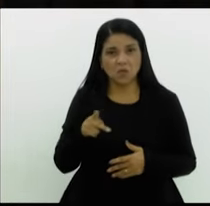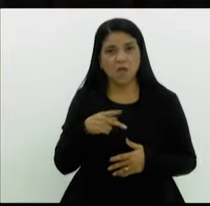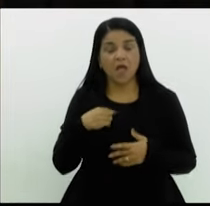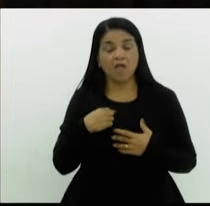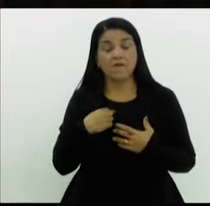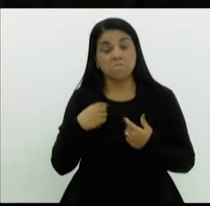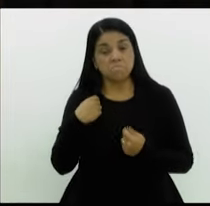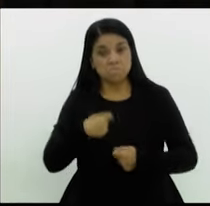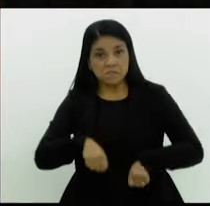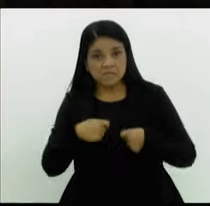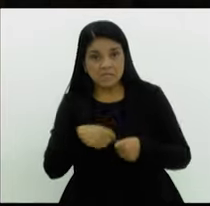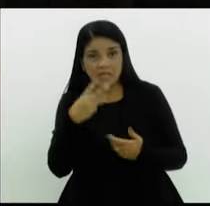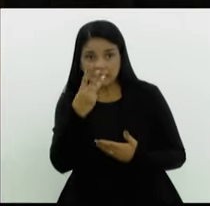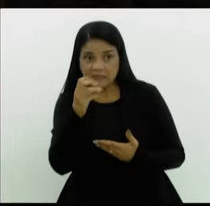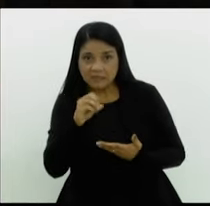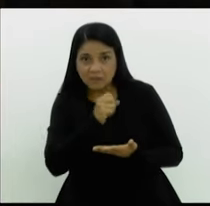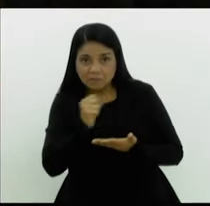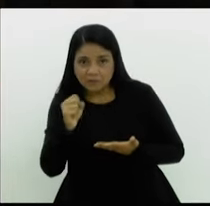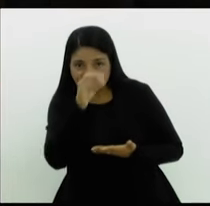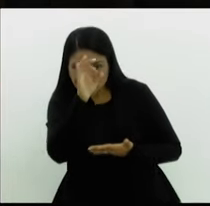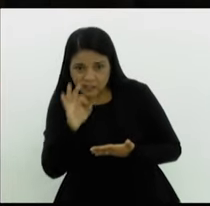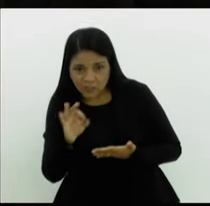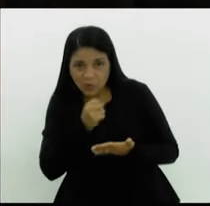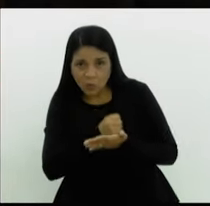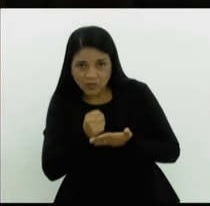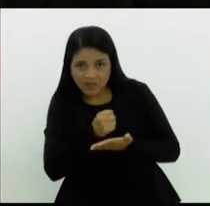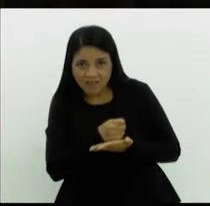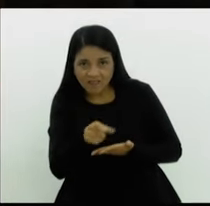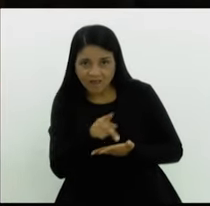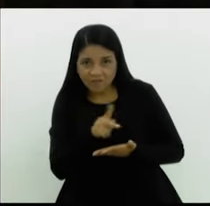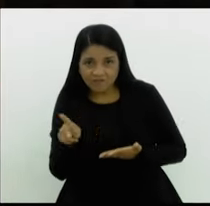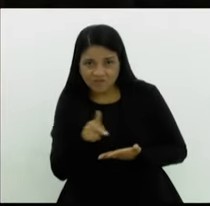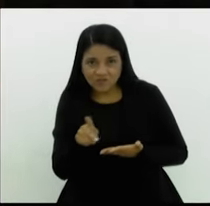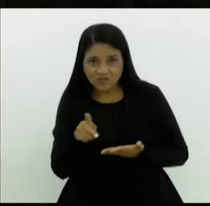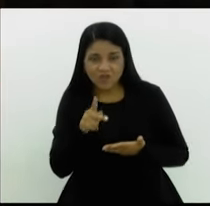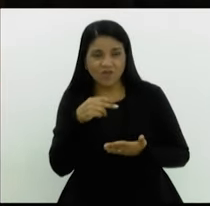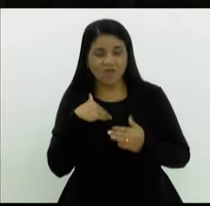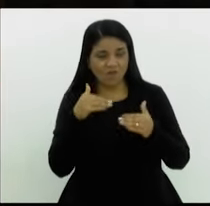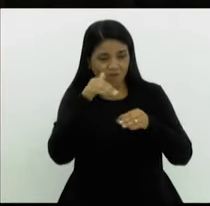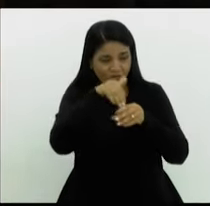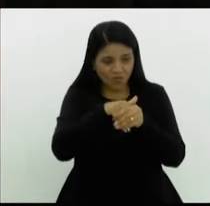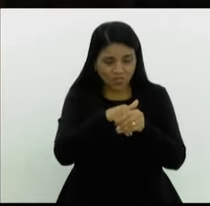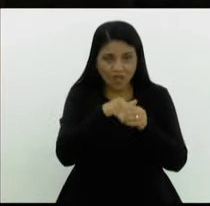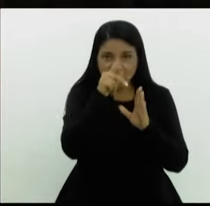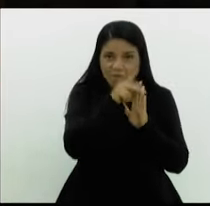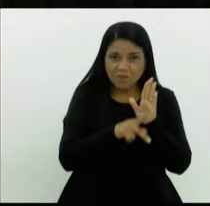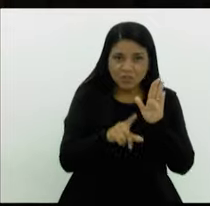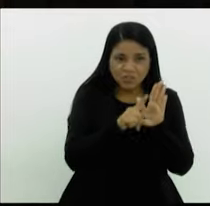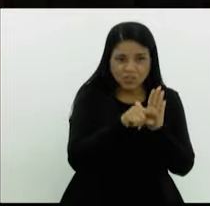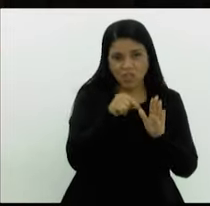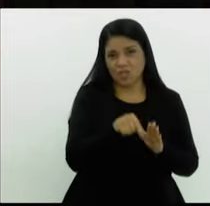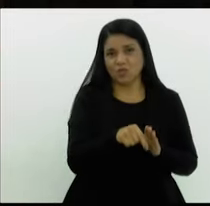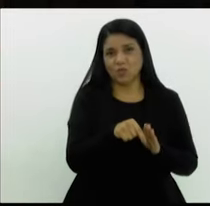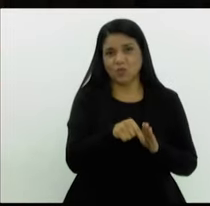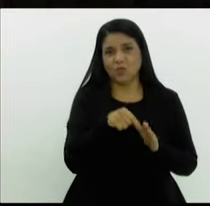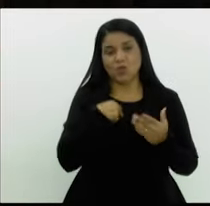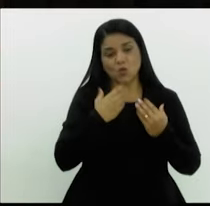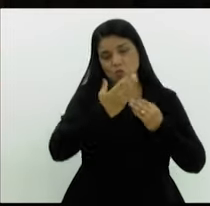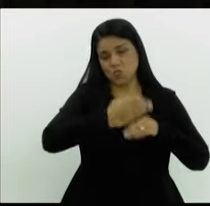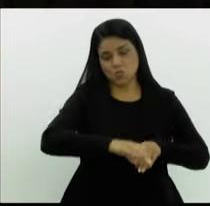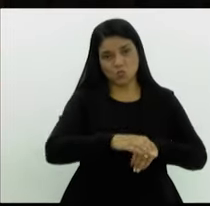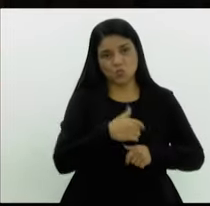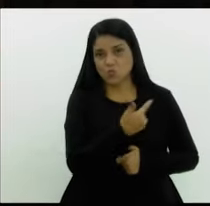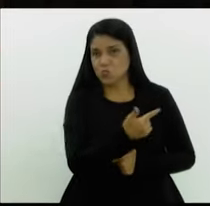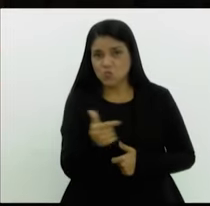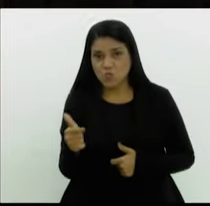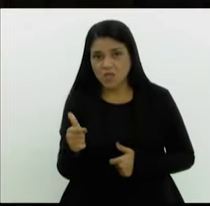30%. Agora, nós não vamos votar a favor de um projeto que abre uma janela dessa, porque é capaz desse governo não fazer concurso, o próximo